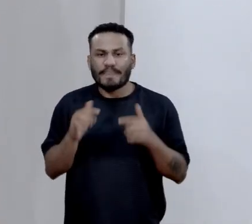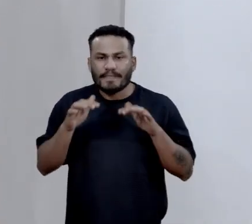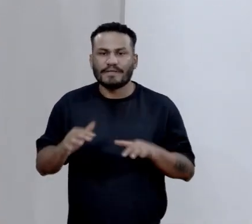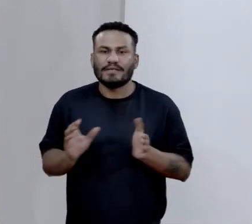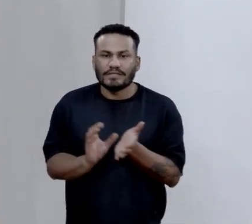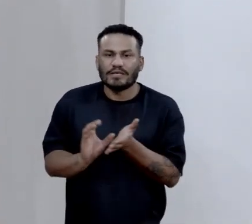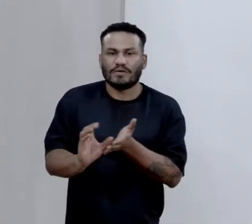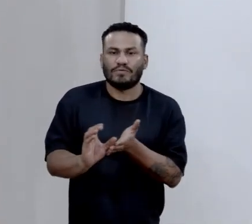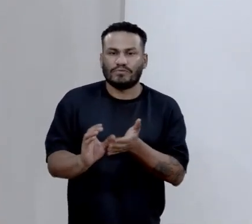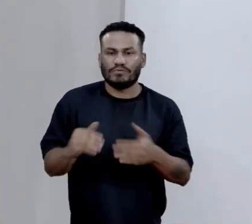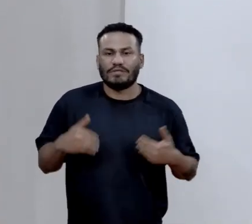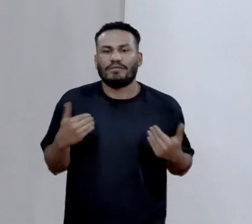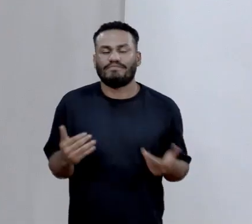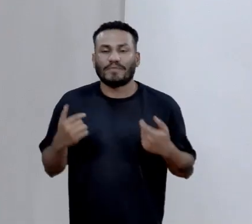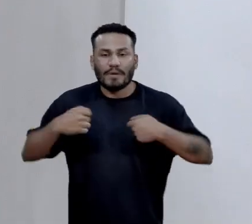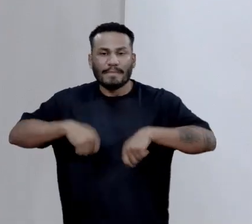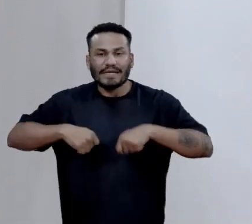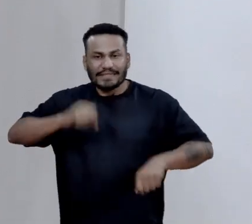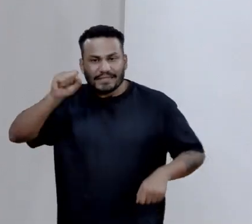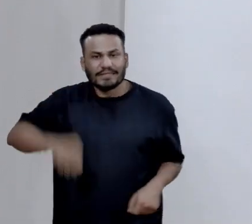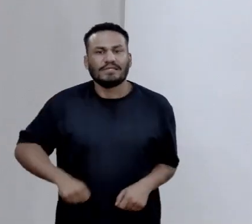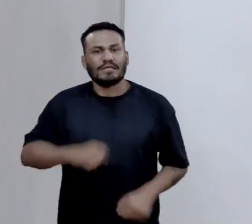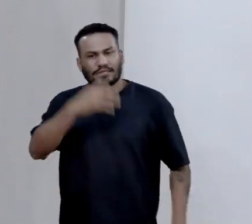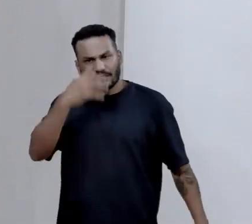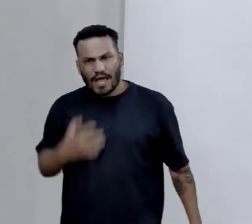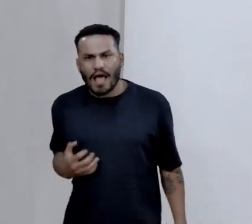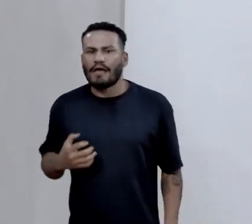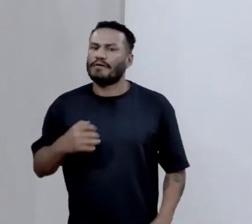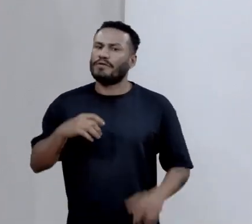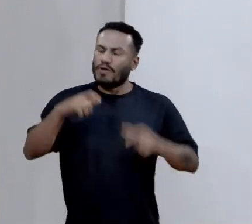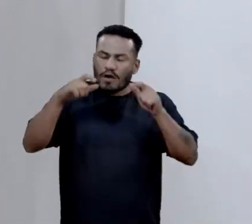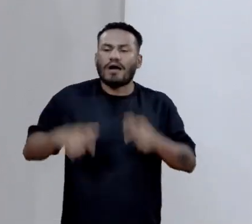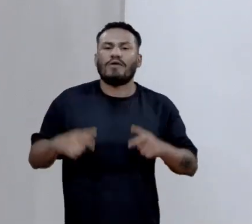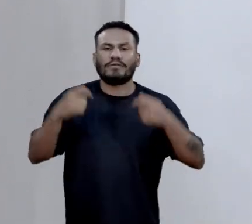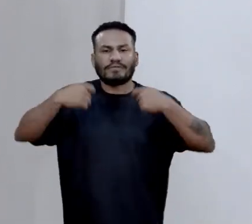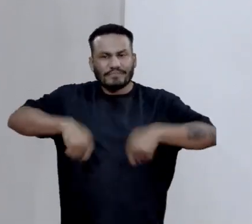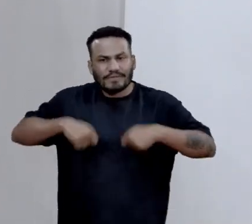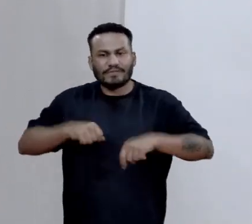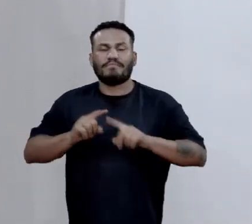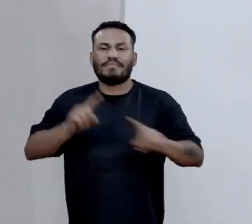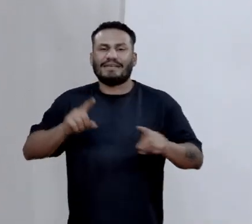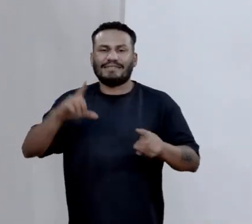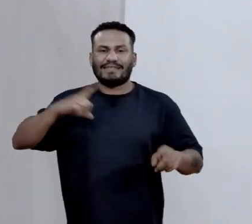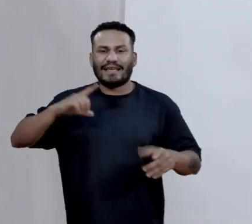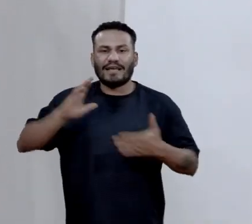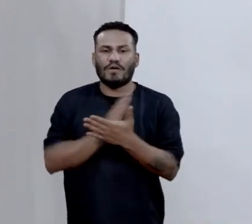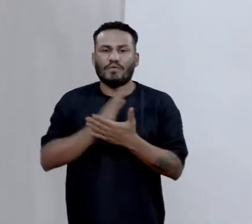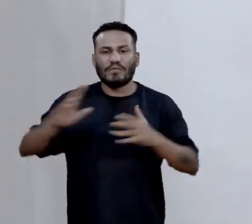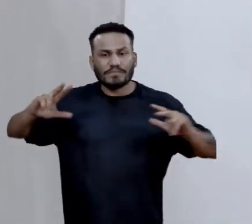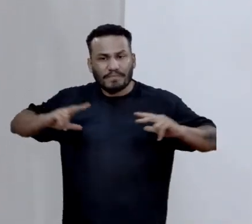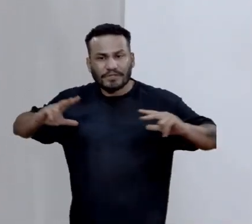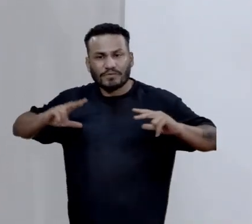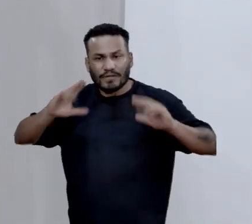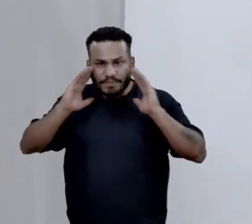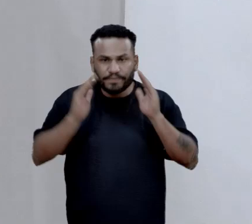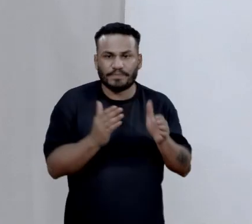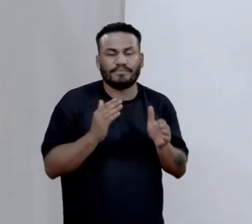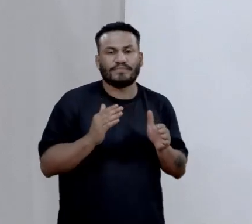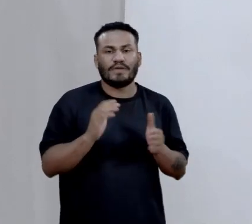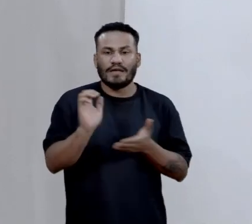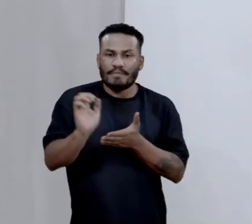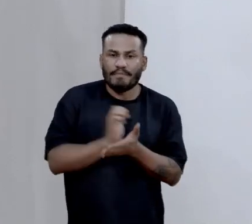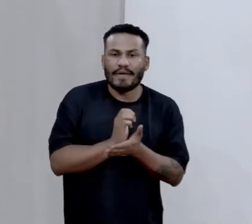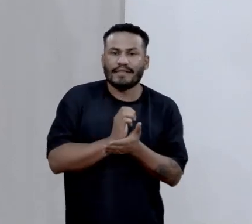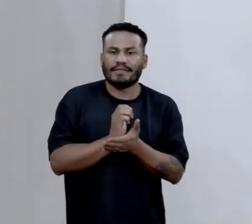desses recursos. Então, é preciso sim dar celeridade onde se tem a necessidade, mas nós temos algumas particularidades onde a